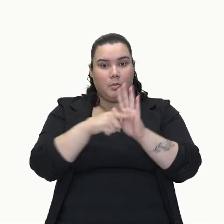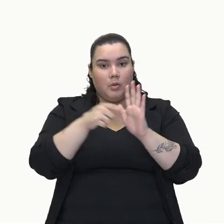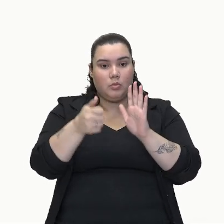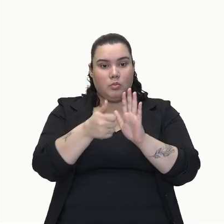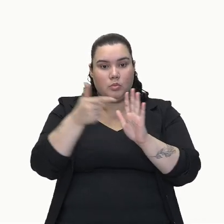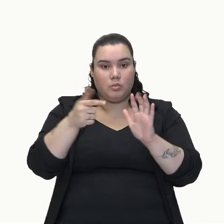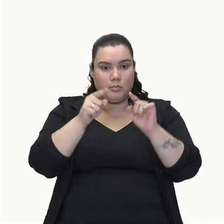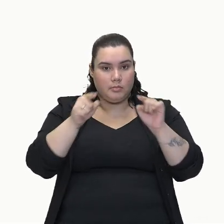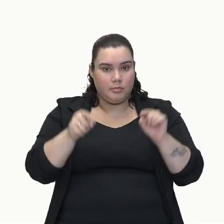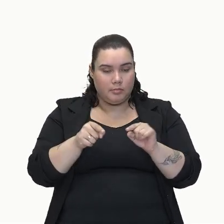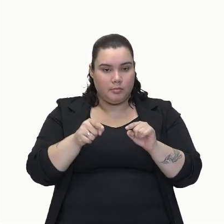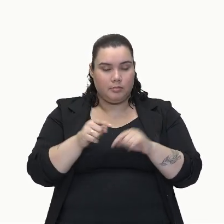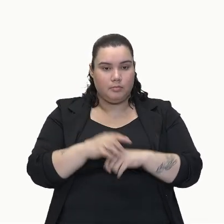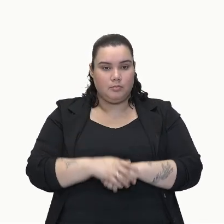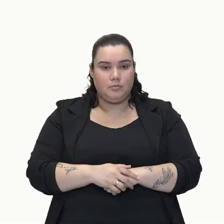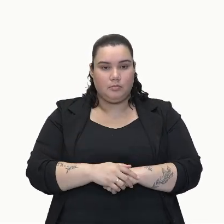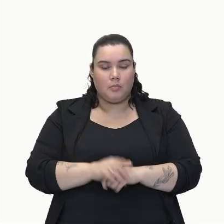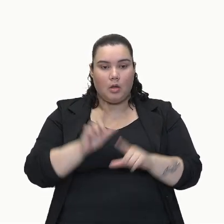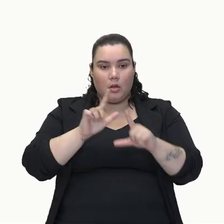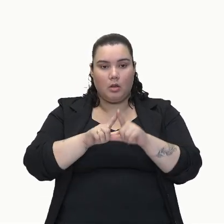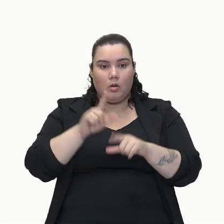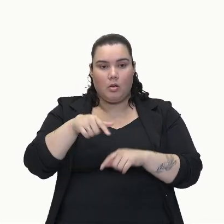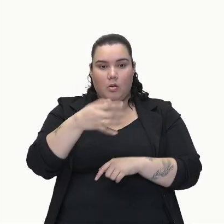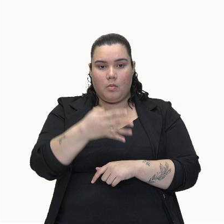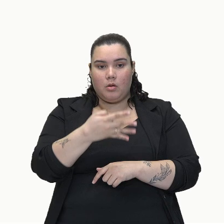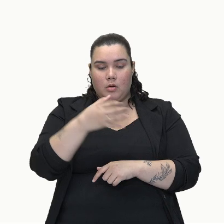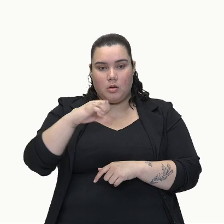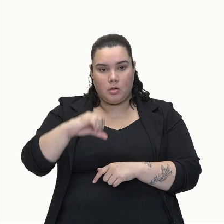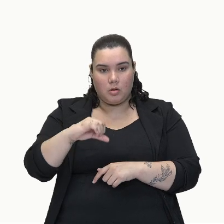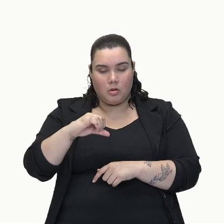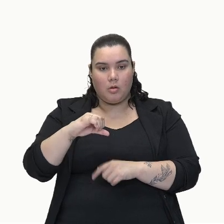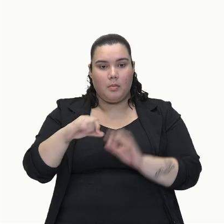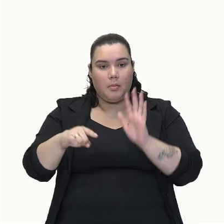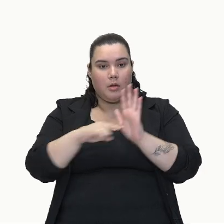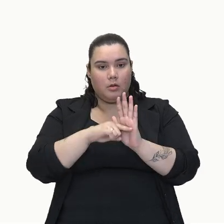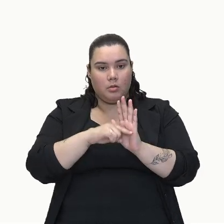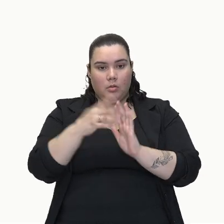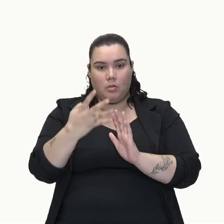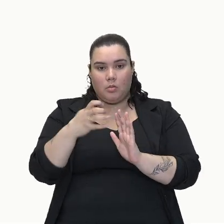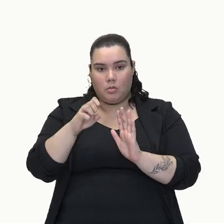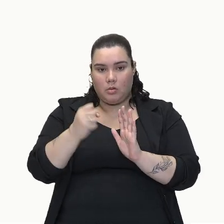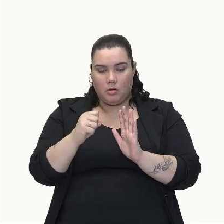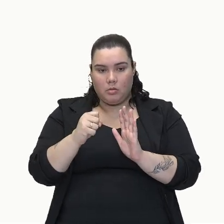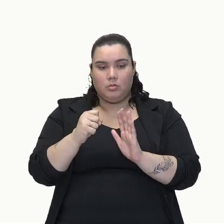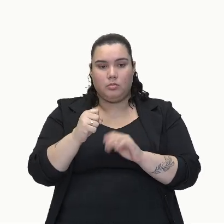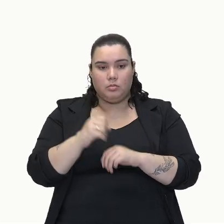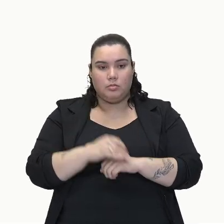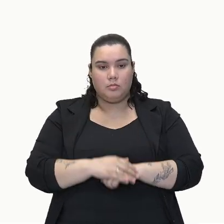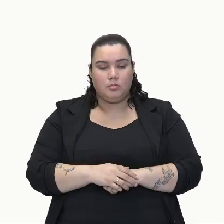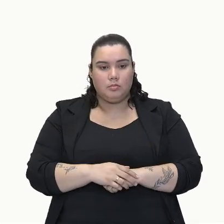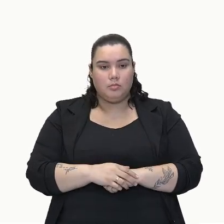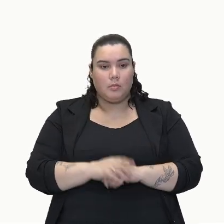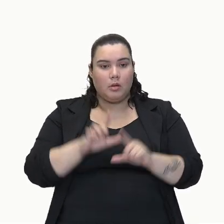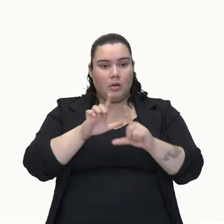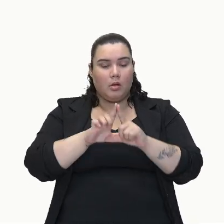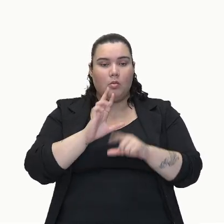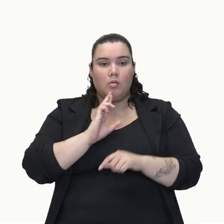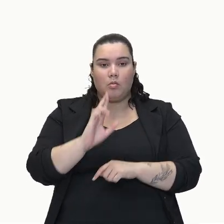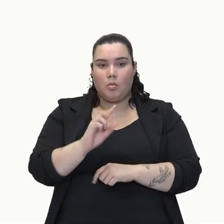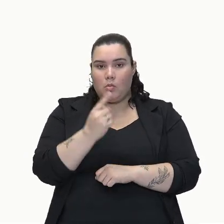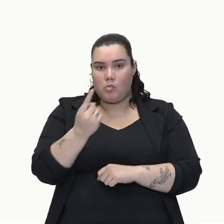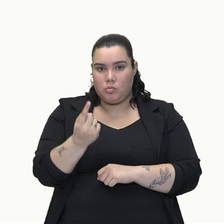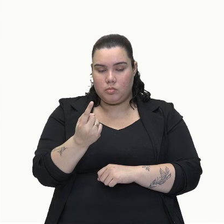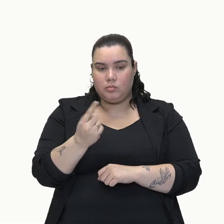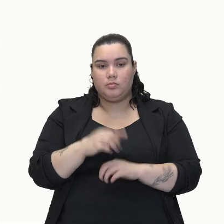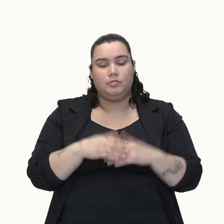12. Aí o delta é igual a 49 menos 48. Delta é igual a